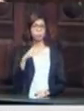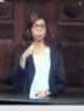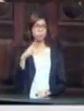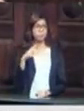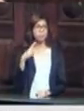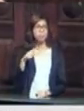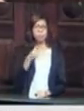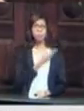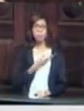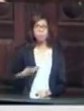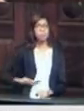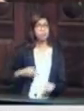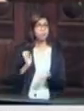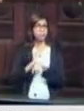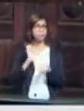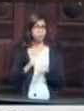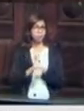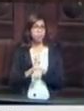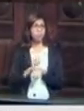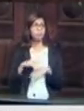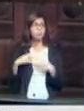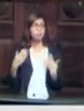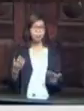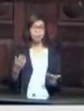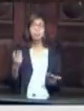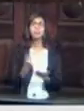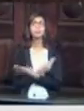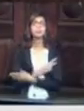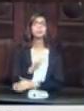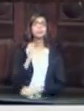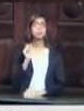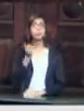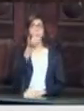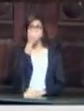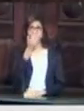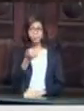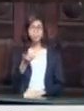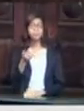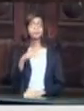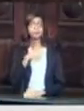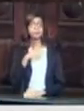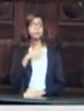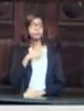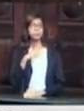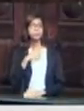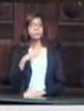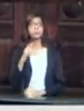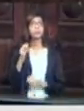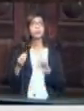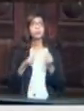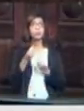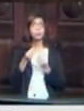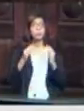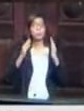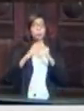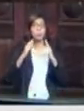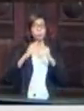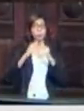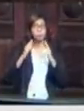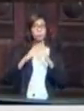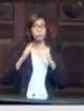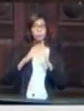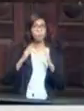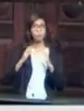do Estado. E isso em consequência de terem morado, passar a